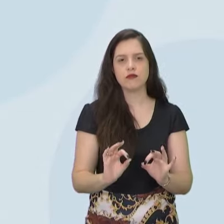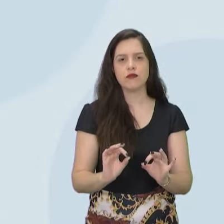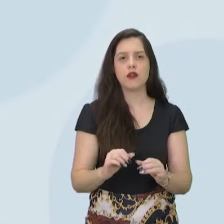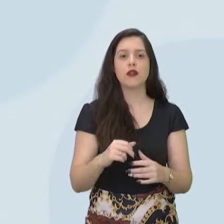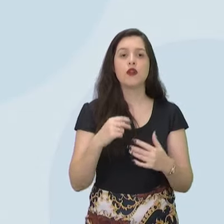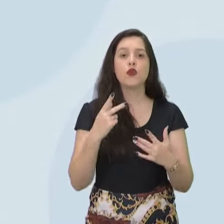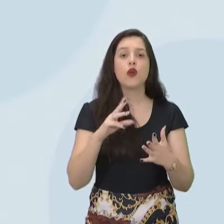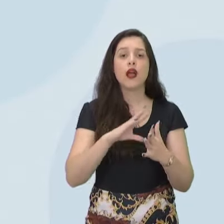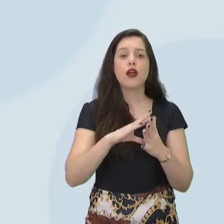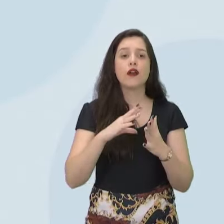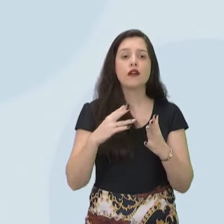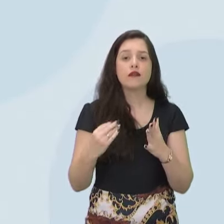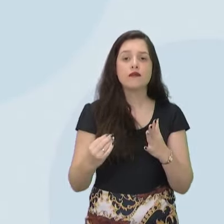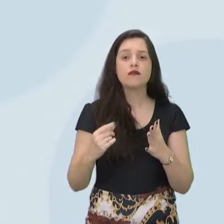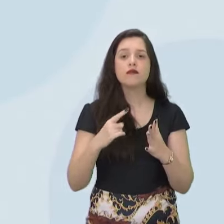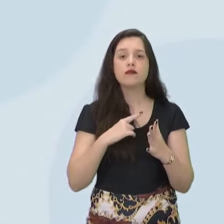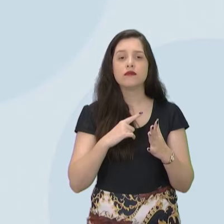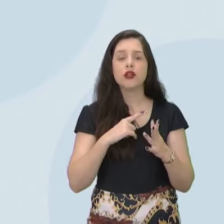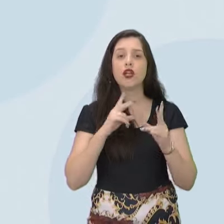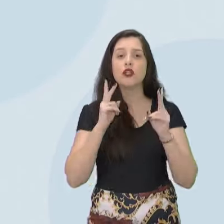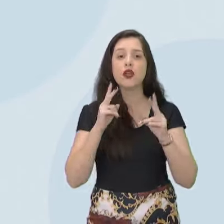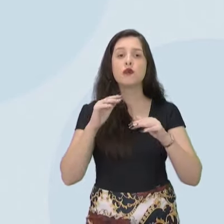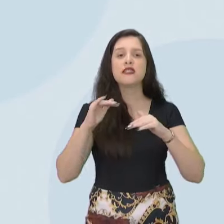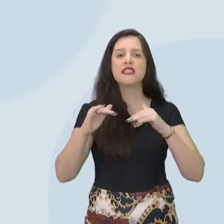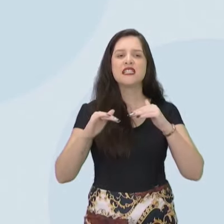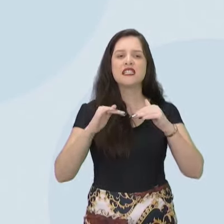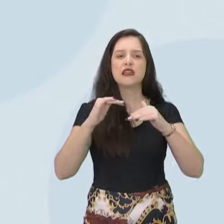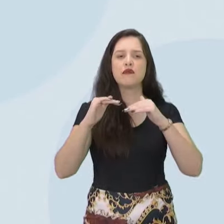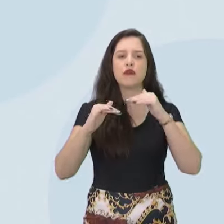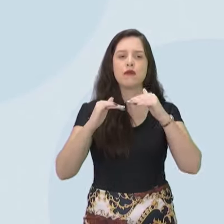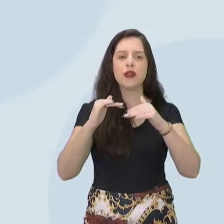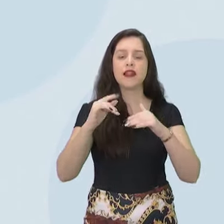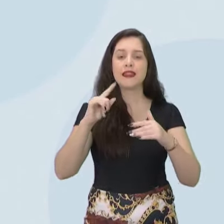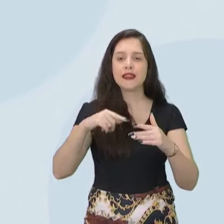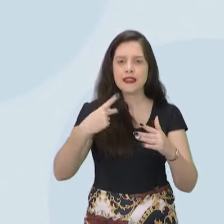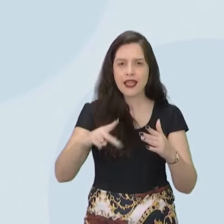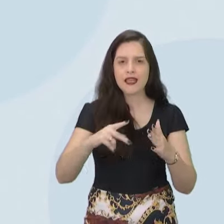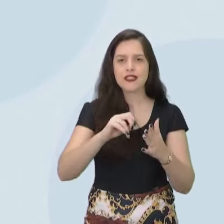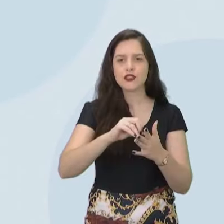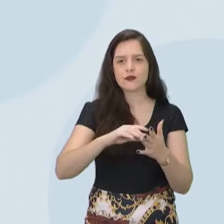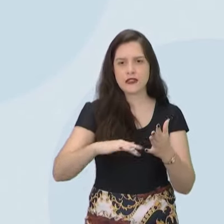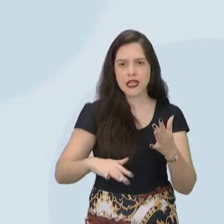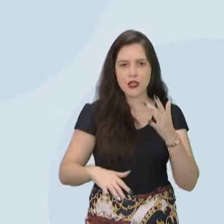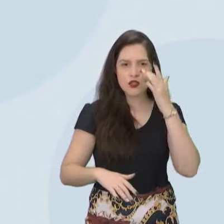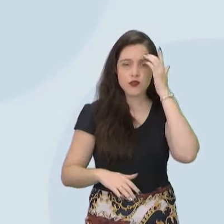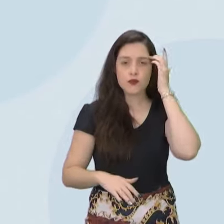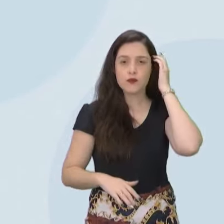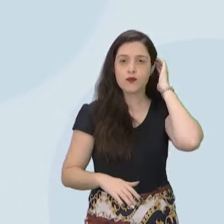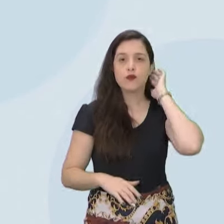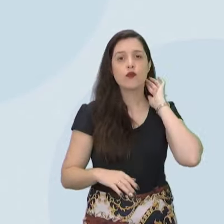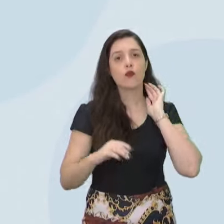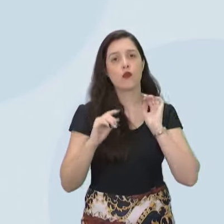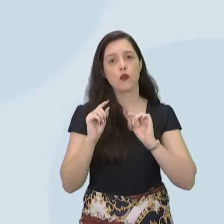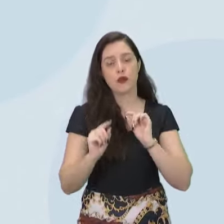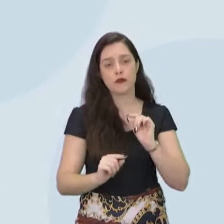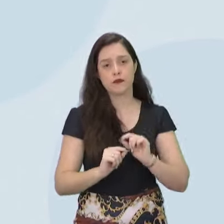próximo slide, a gente tem aí já o desenvolvimento dessa atividade, tá? Que no caso,